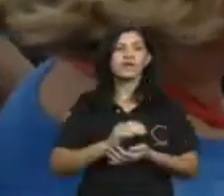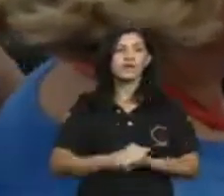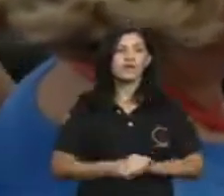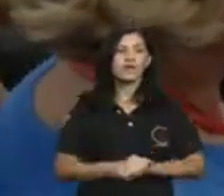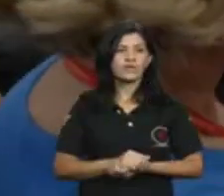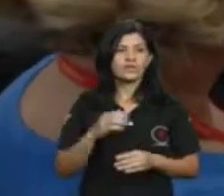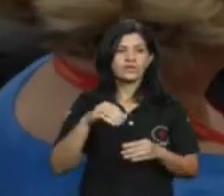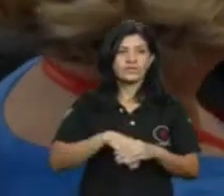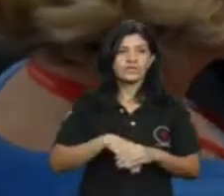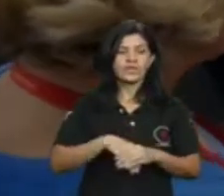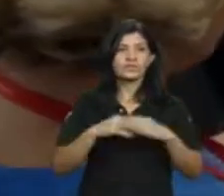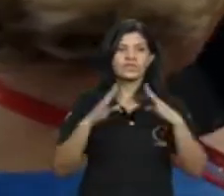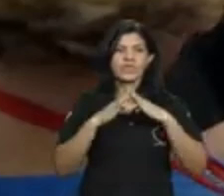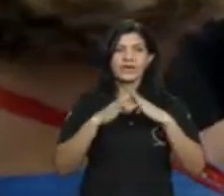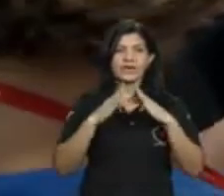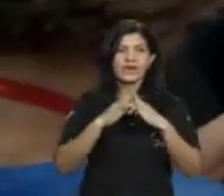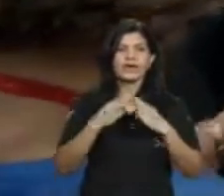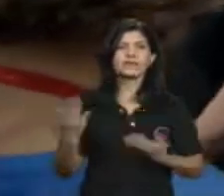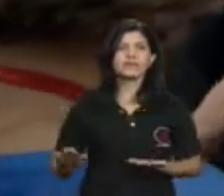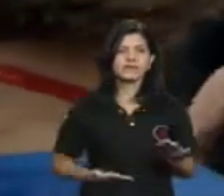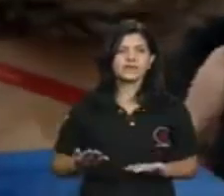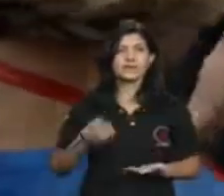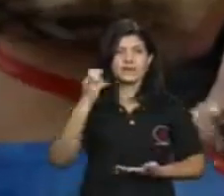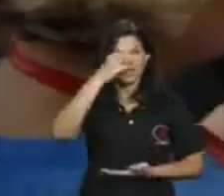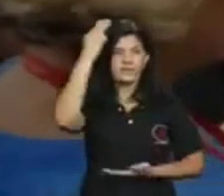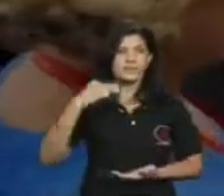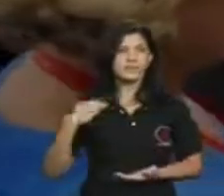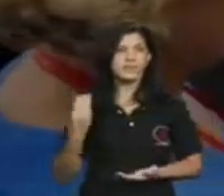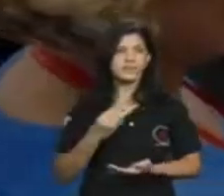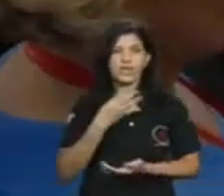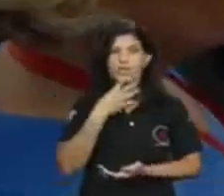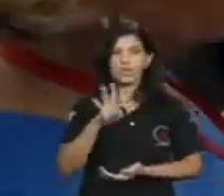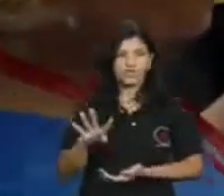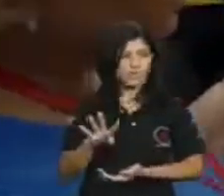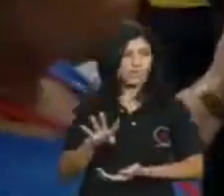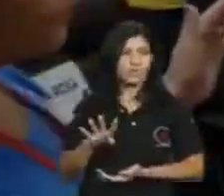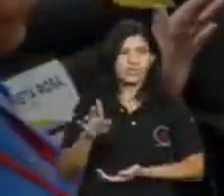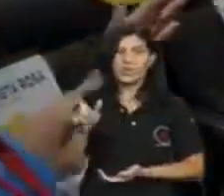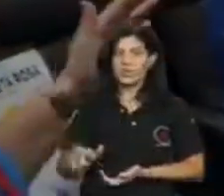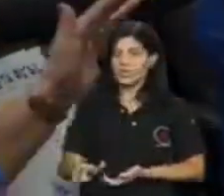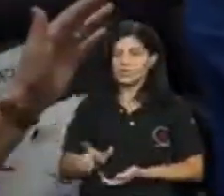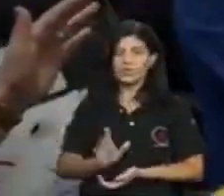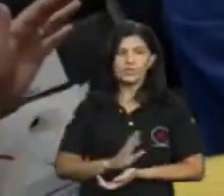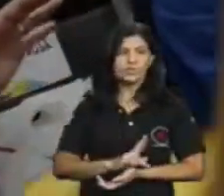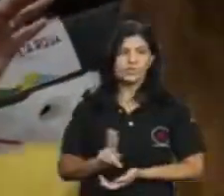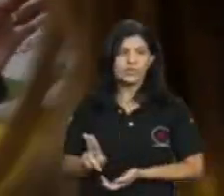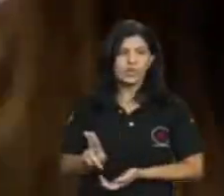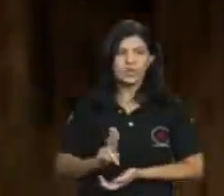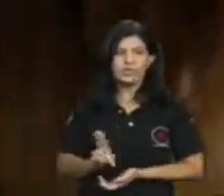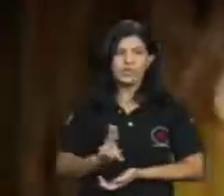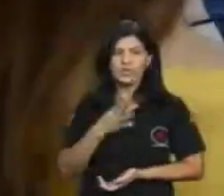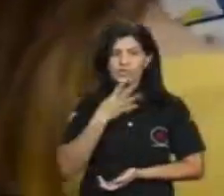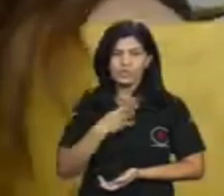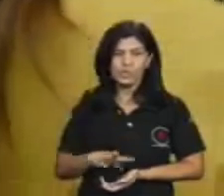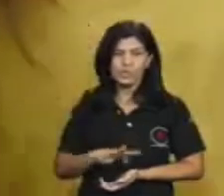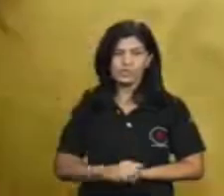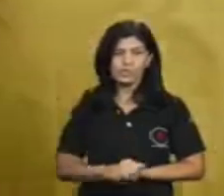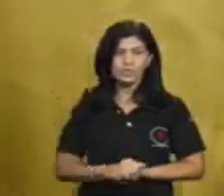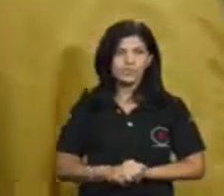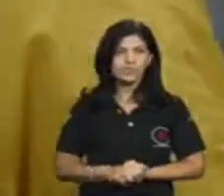da serva dele, eu não conheço. O Senhor disse, o número dele é 2, o